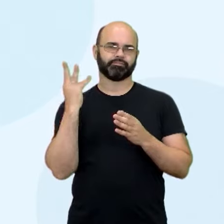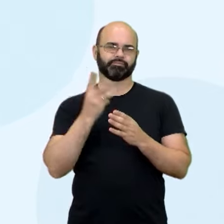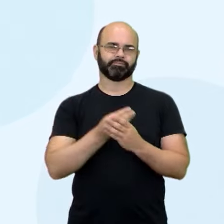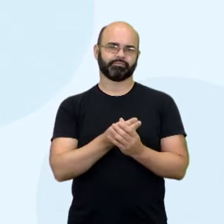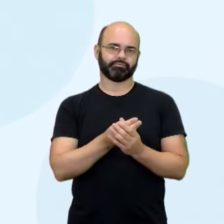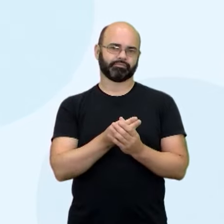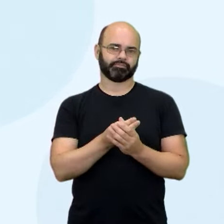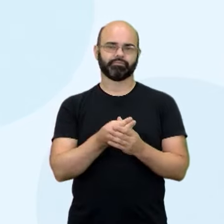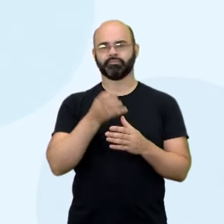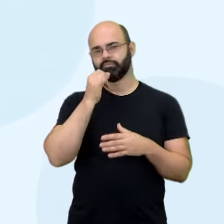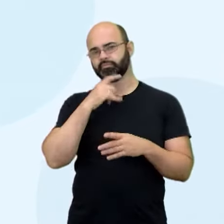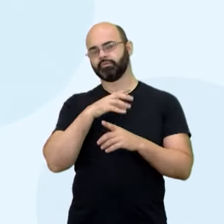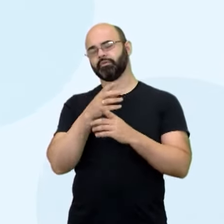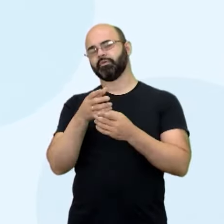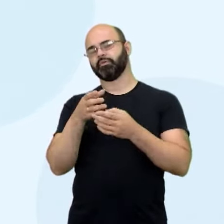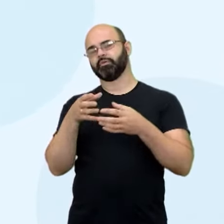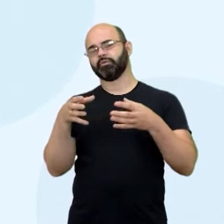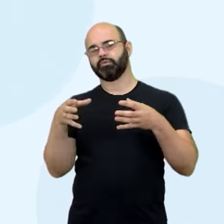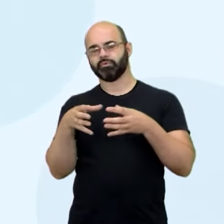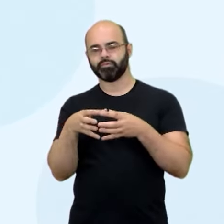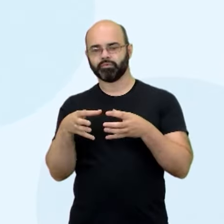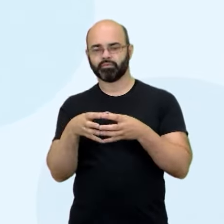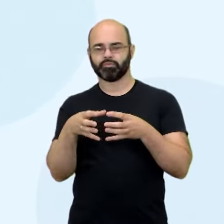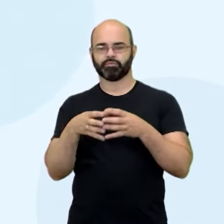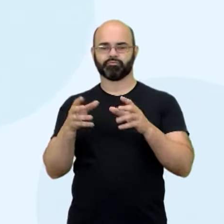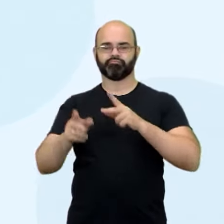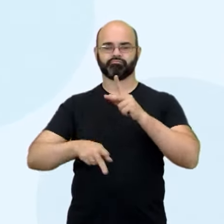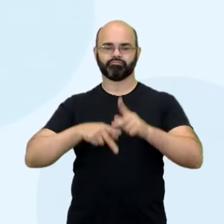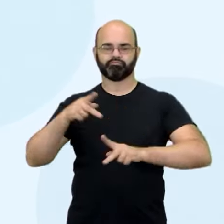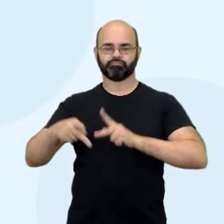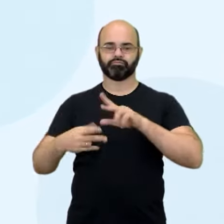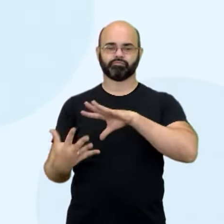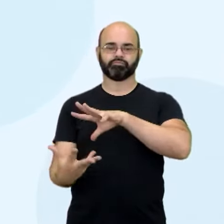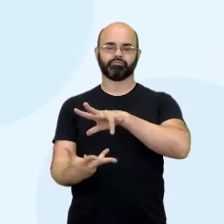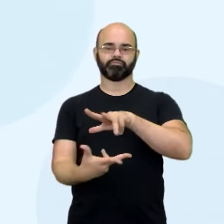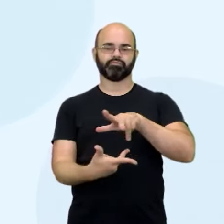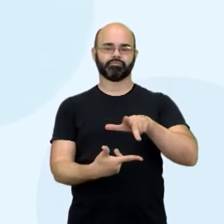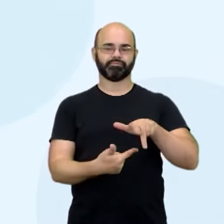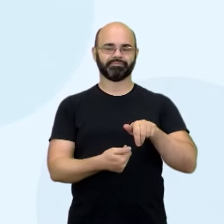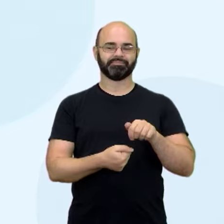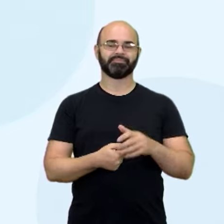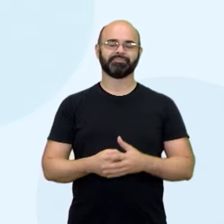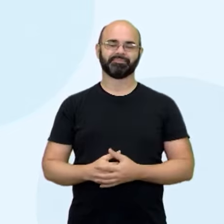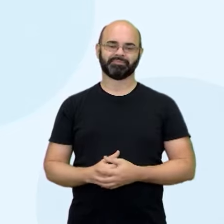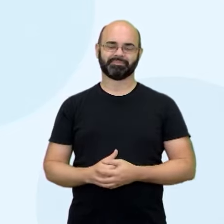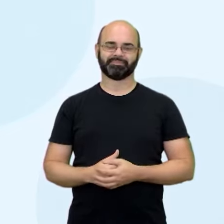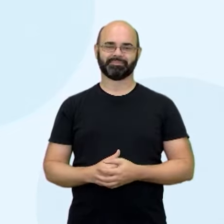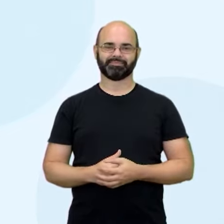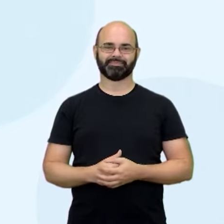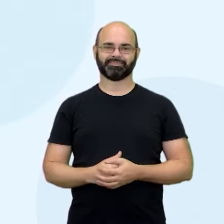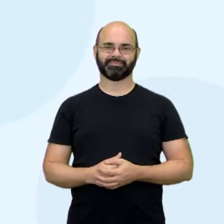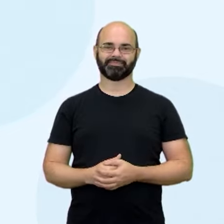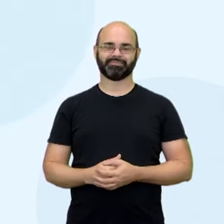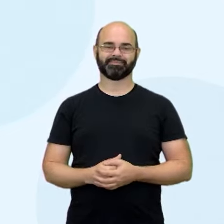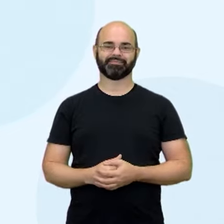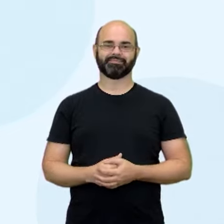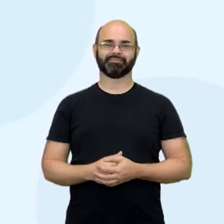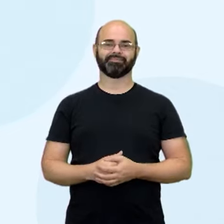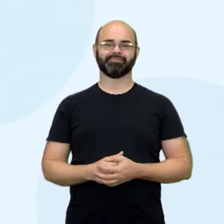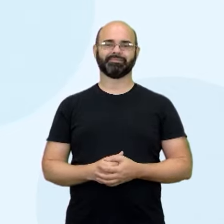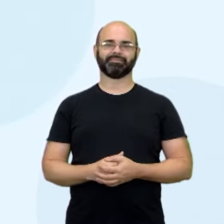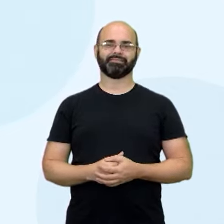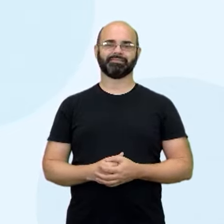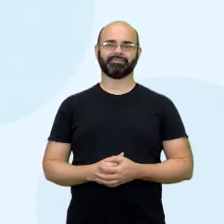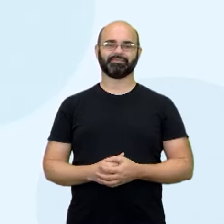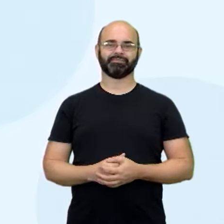para uma comunidade, um país, enfim, para o mundo. Depende de como foi essa questão, tá? E ele é constituído